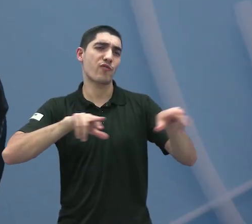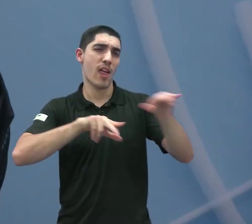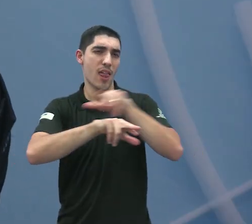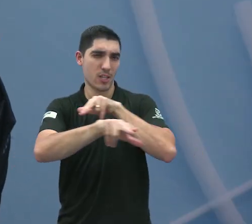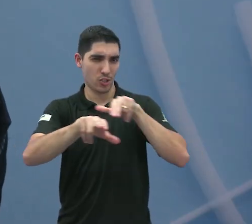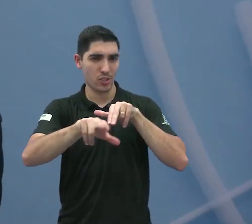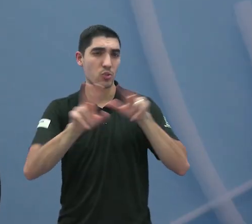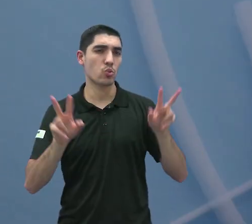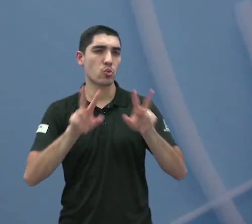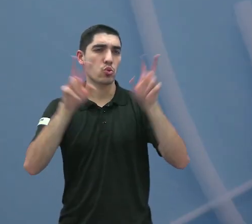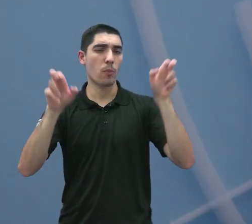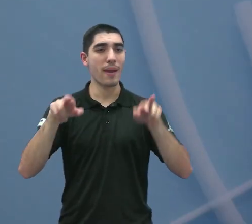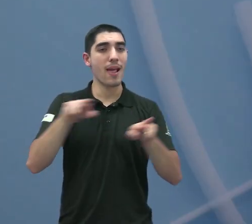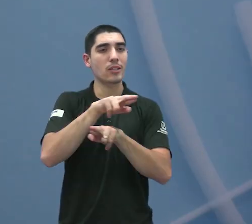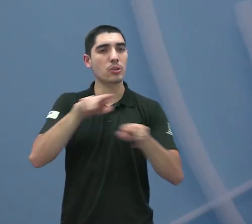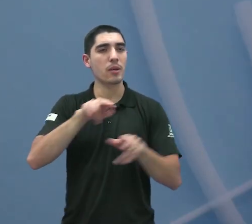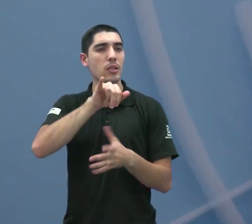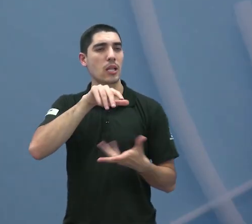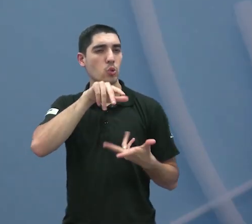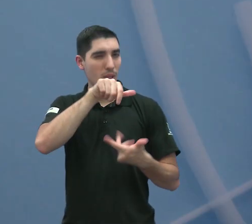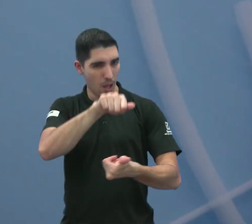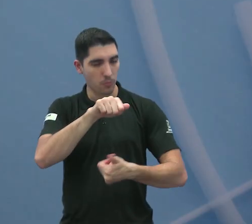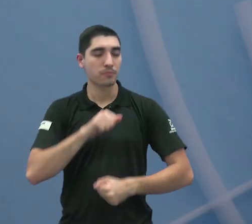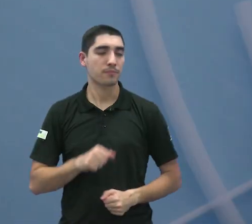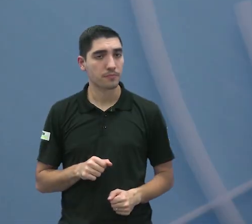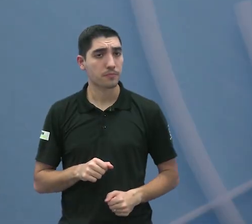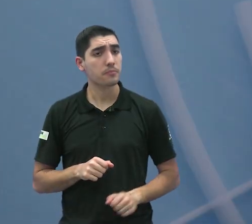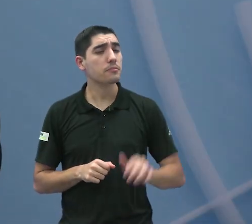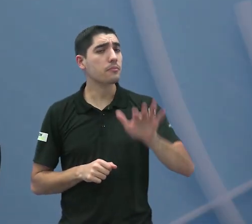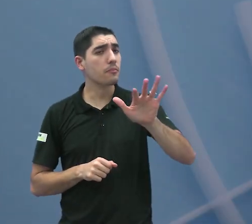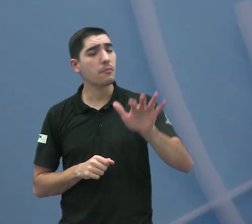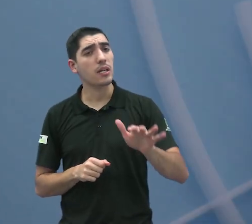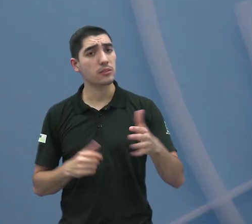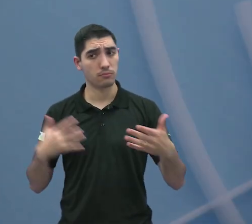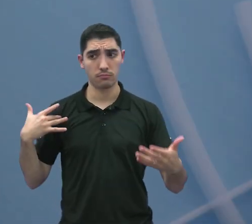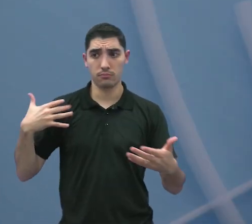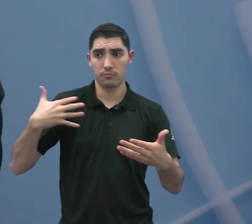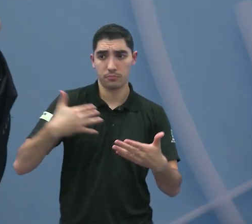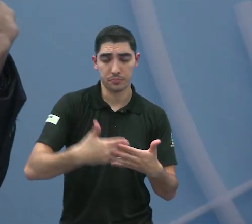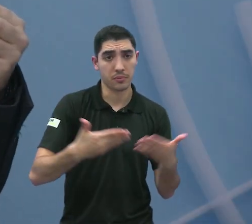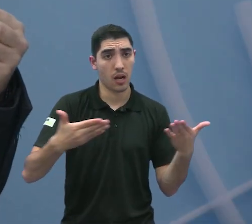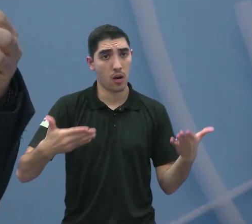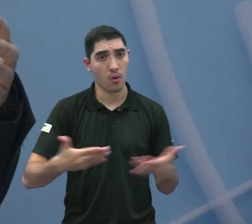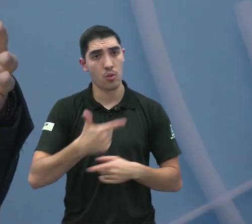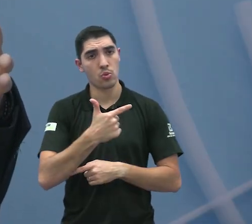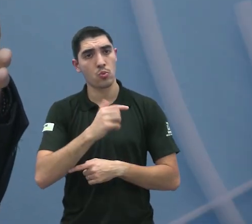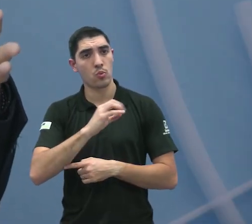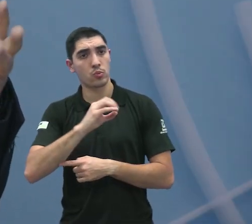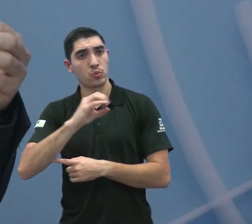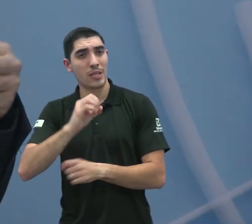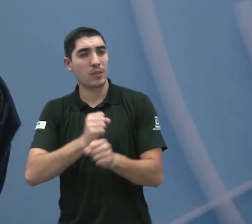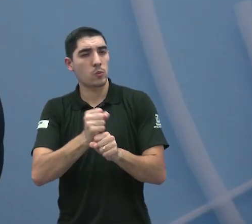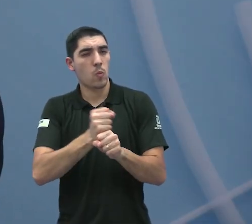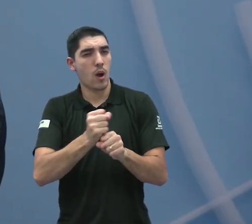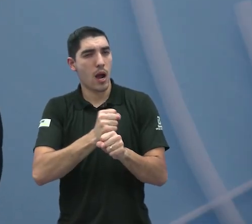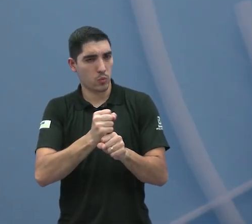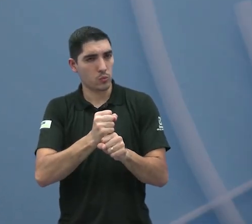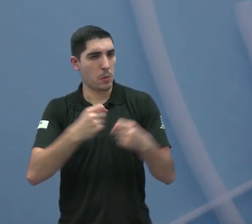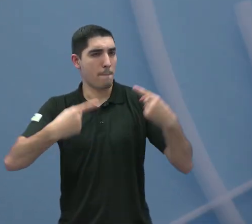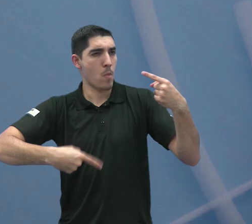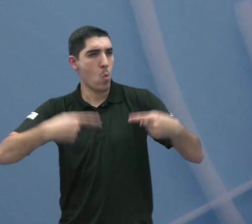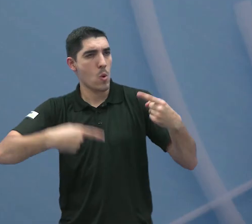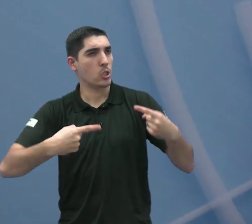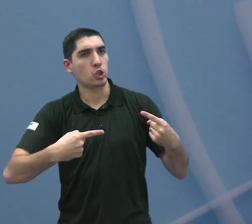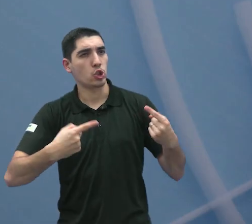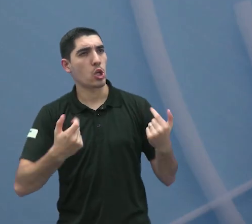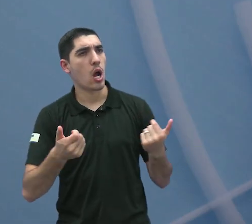relações internacionais que o Brasil faz. Mas nesses 200 anos, se a gente pensar nesses 200 anos de política externa, como o Brasil tem